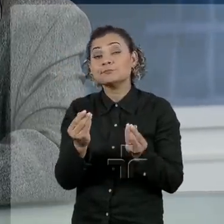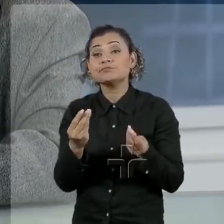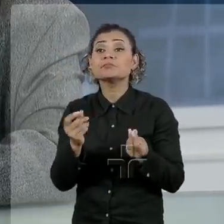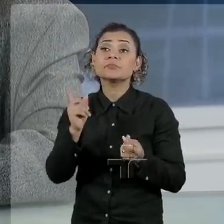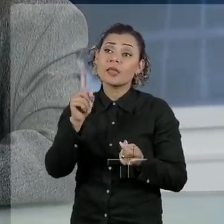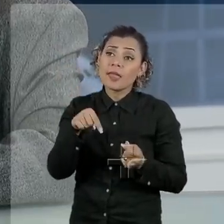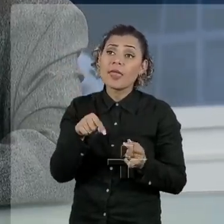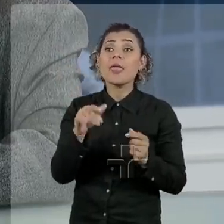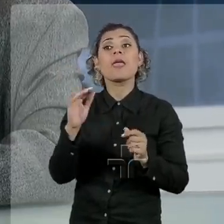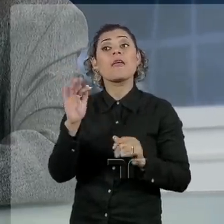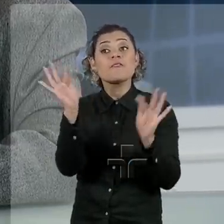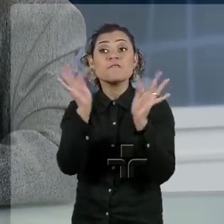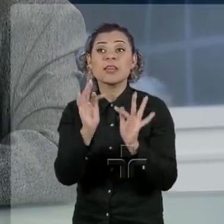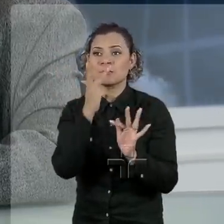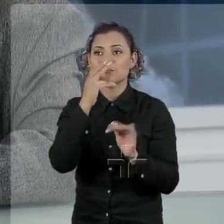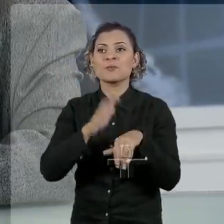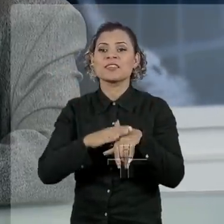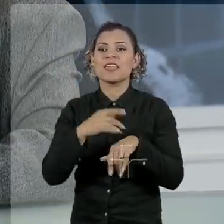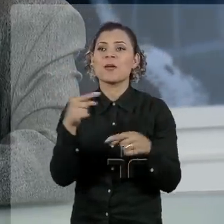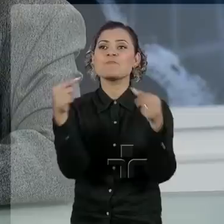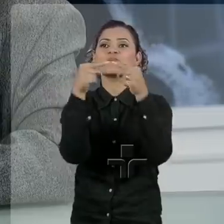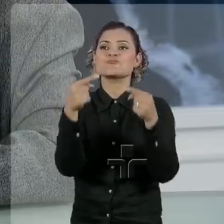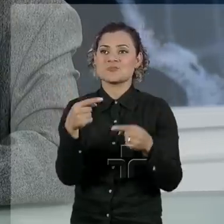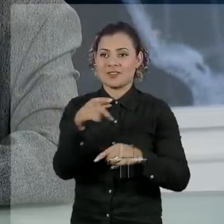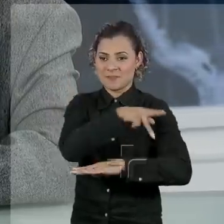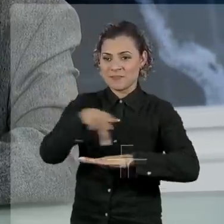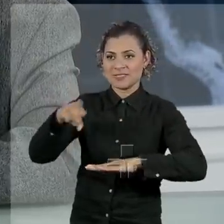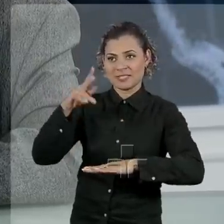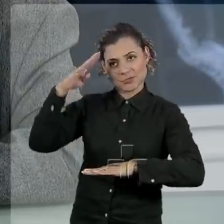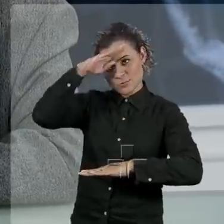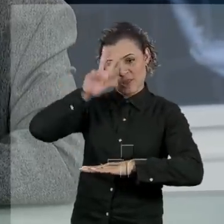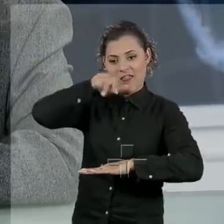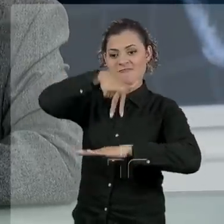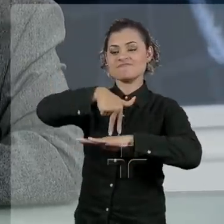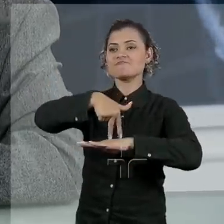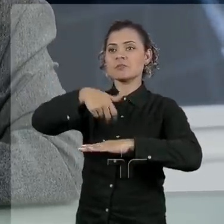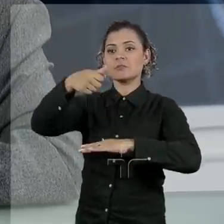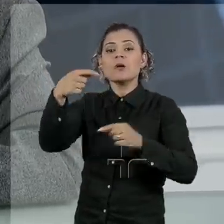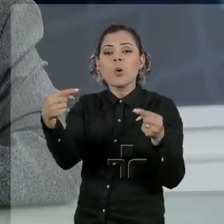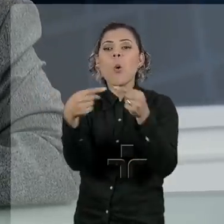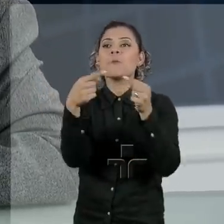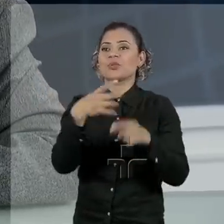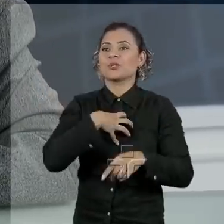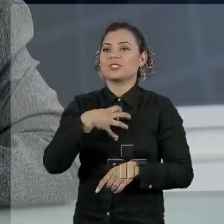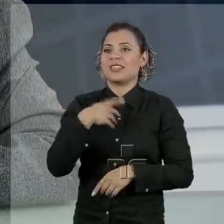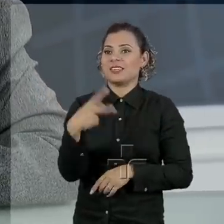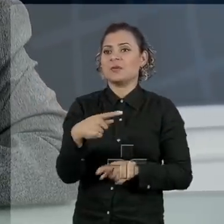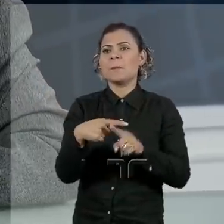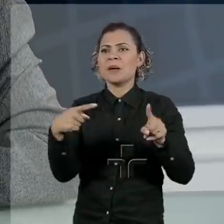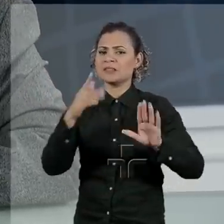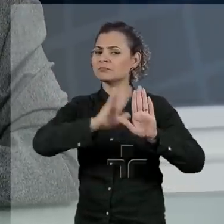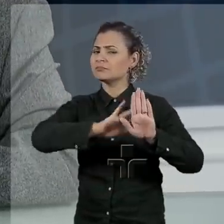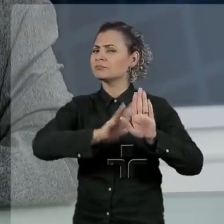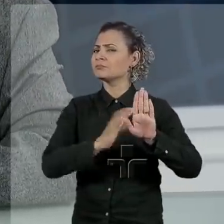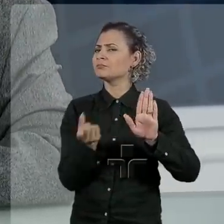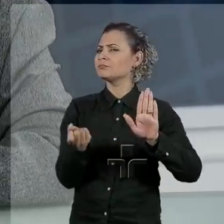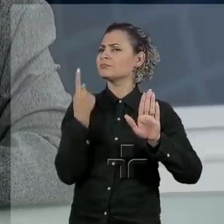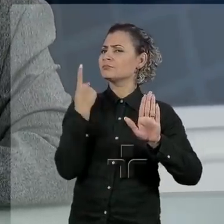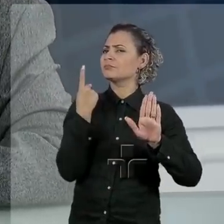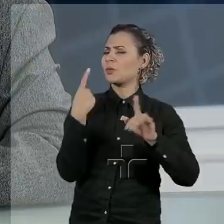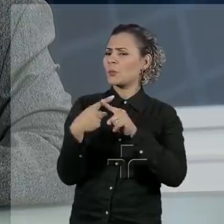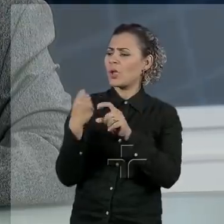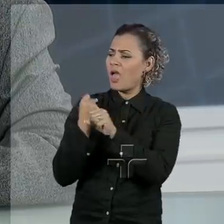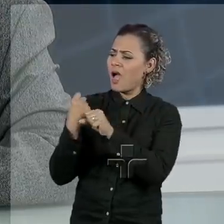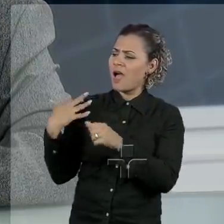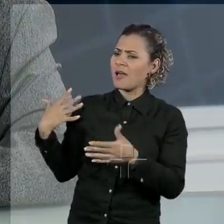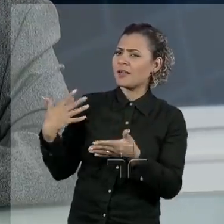momento importante, mas ela, na verdade, foi necessária porque os sinais são controversos. Nos últimos tempos,